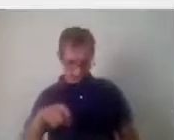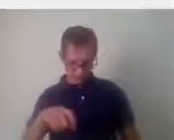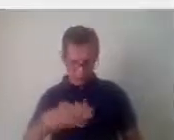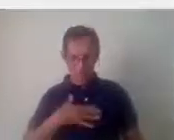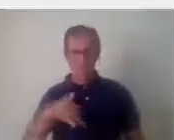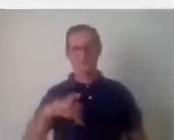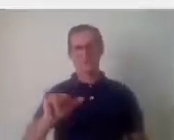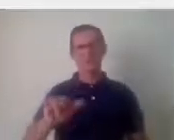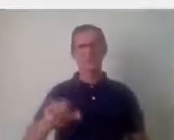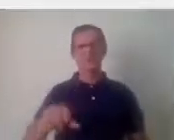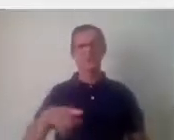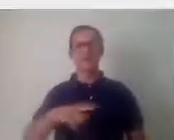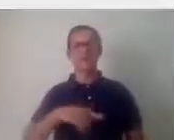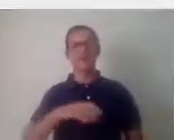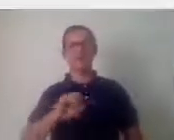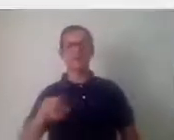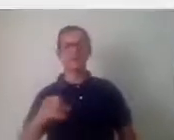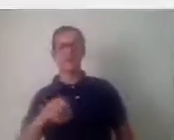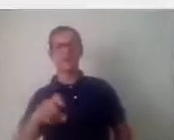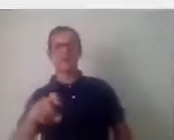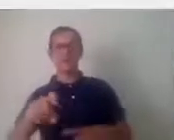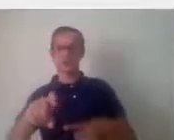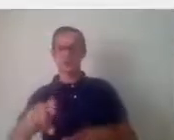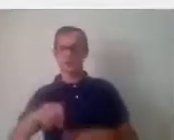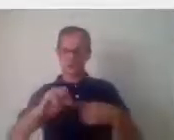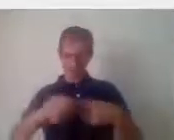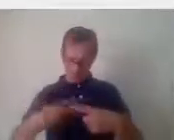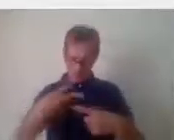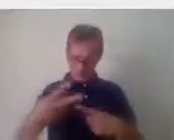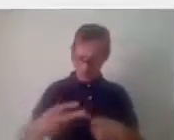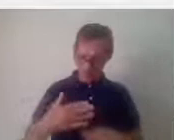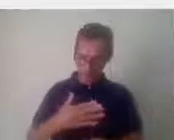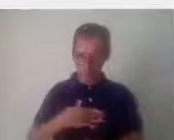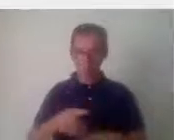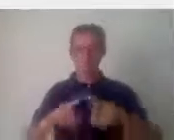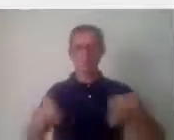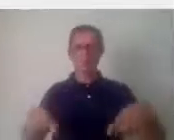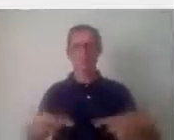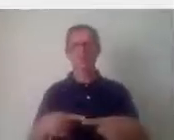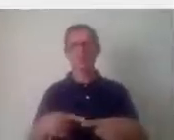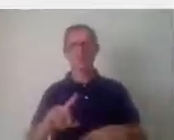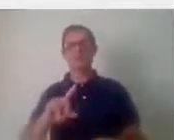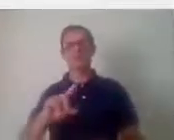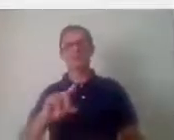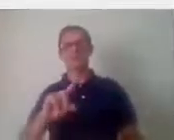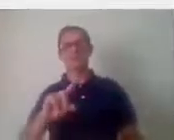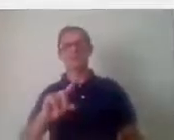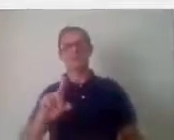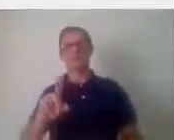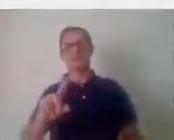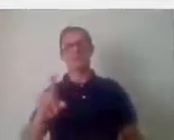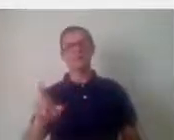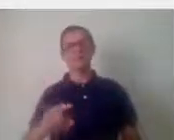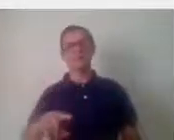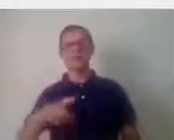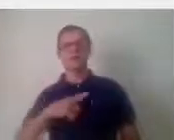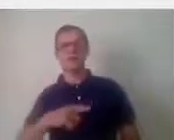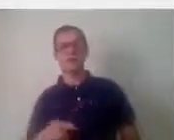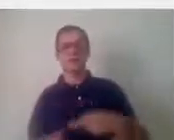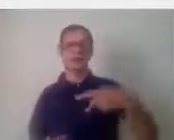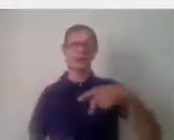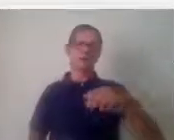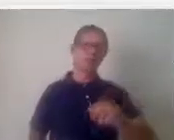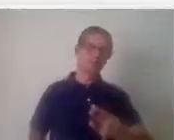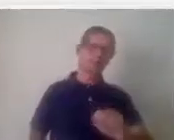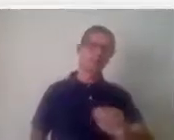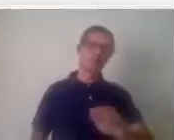y está variando de 0 a x ao quadrado. Qual que é a minha região de integração? Nós vamos ter uma parábola, onde o meu